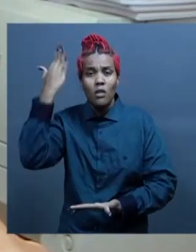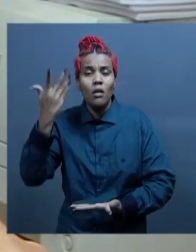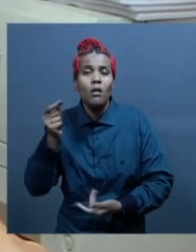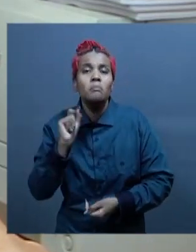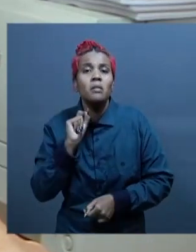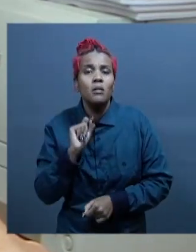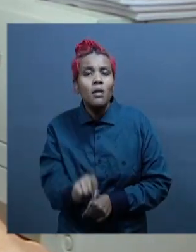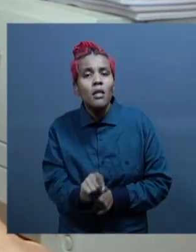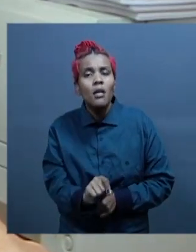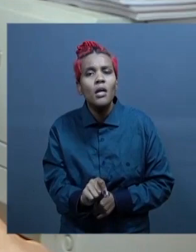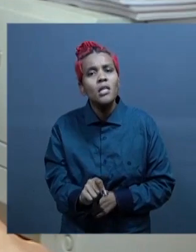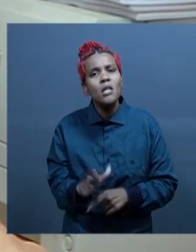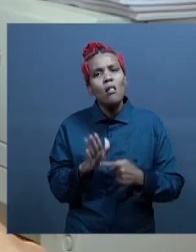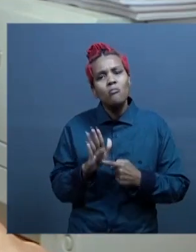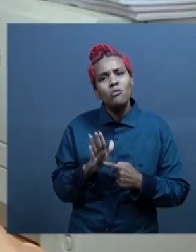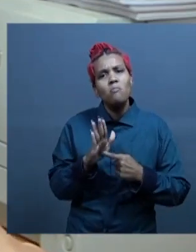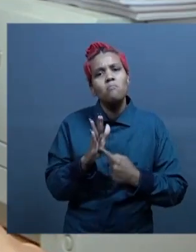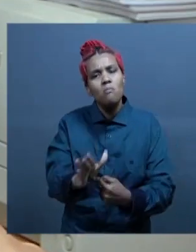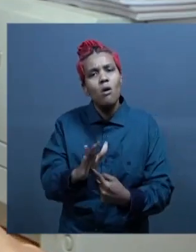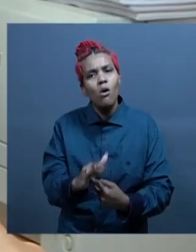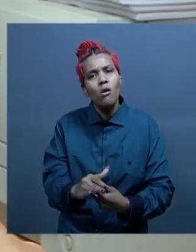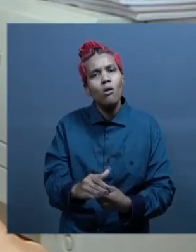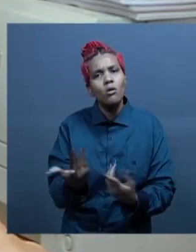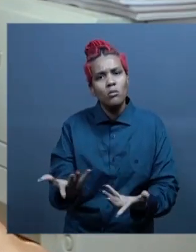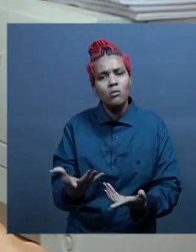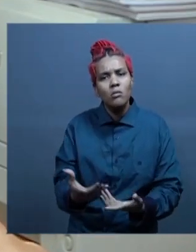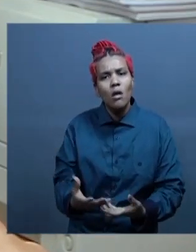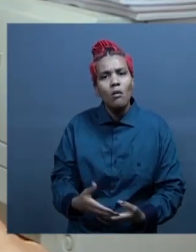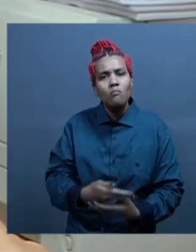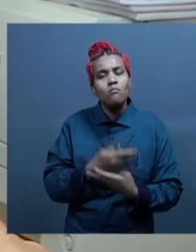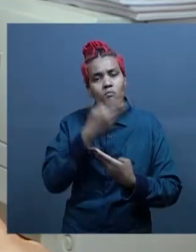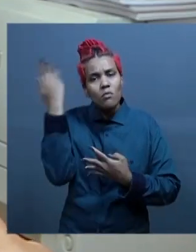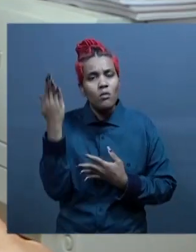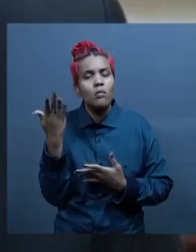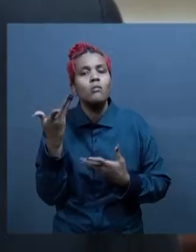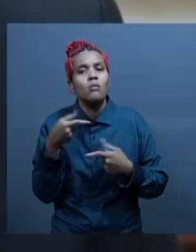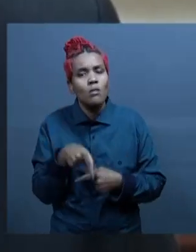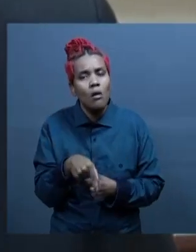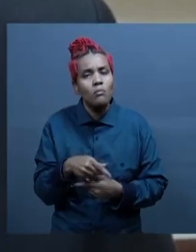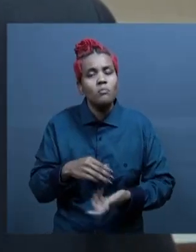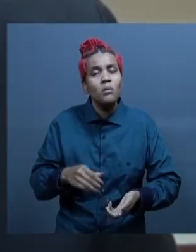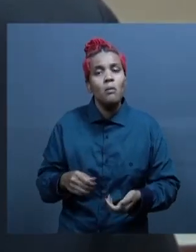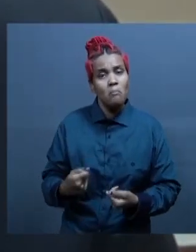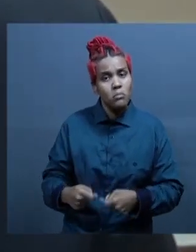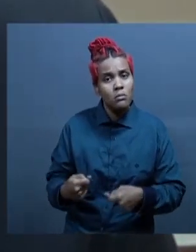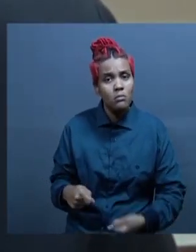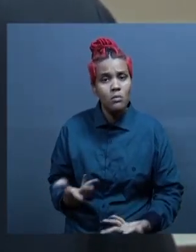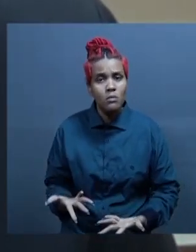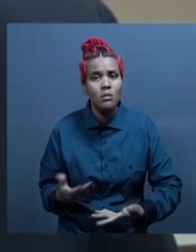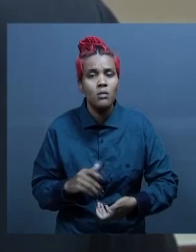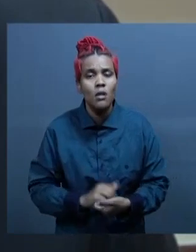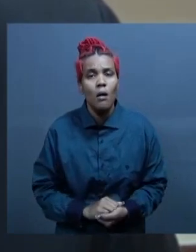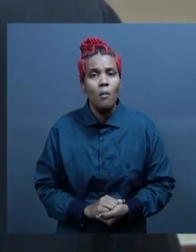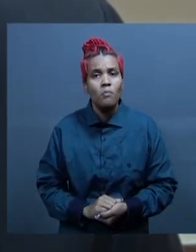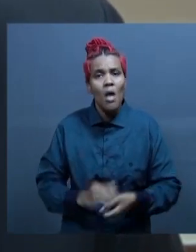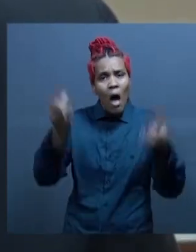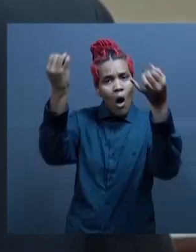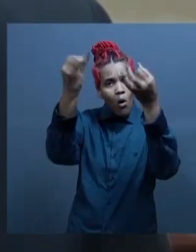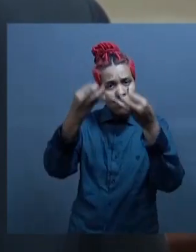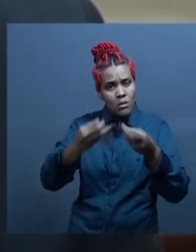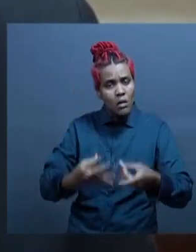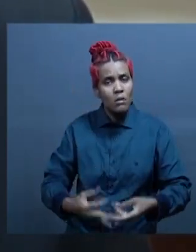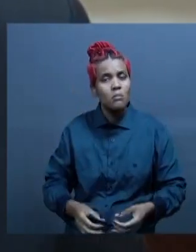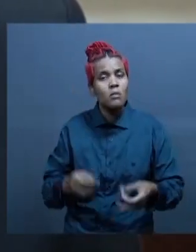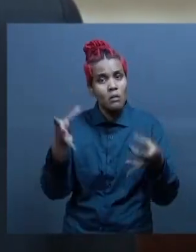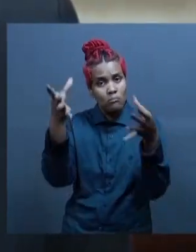com sinceridade autenticidade é isso que as marcas precisam ter outro detalhe importante e que quem consome